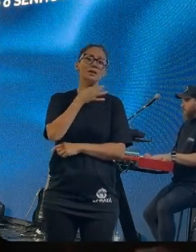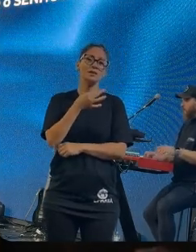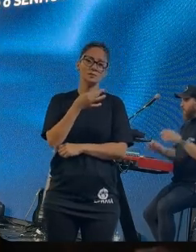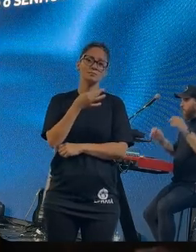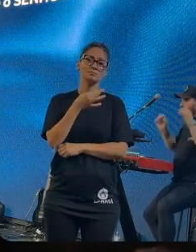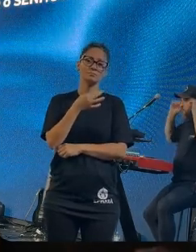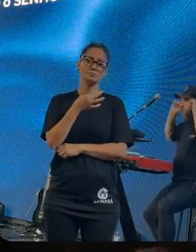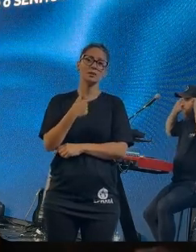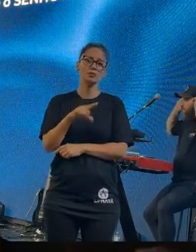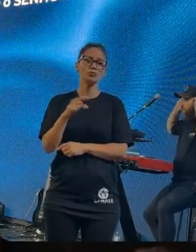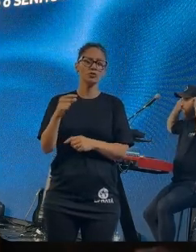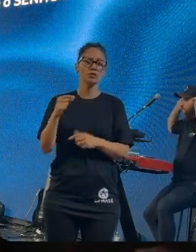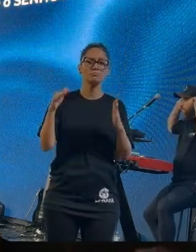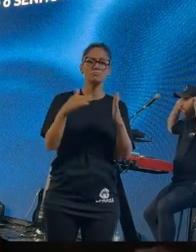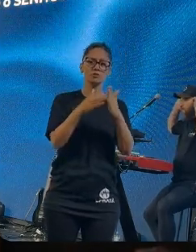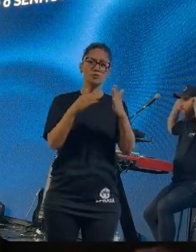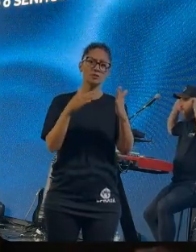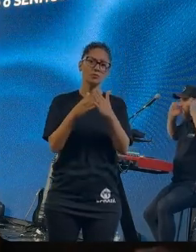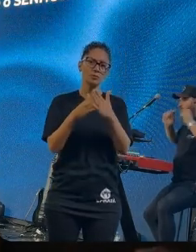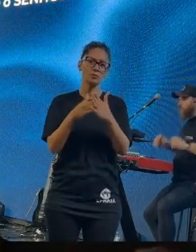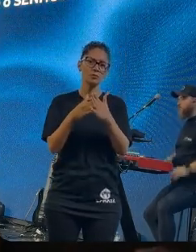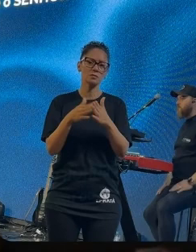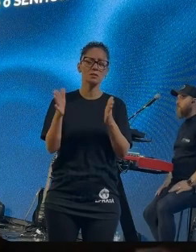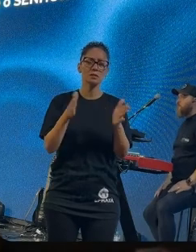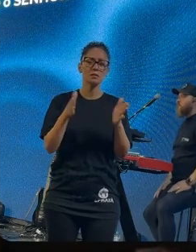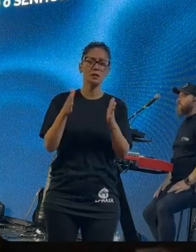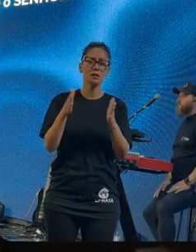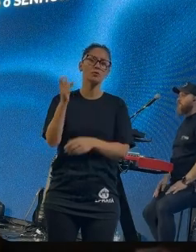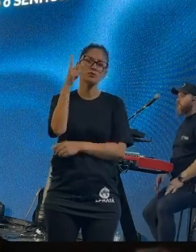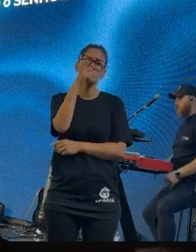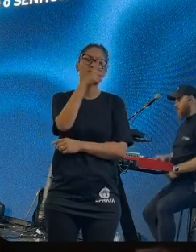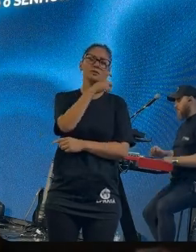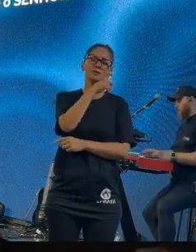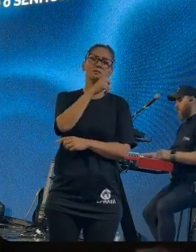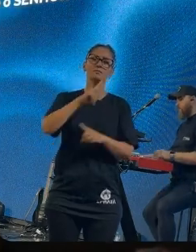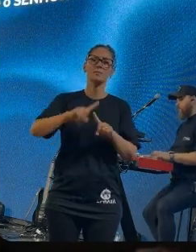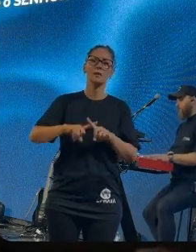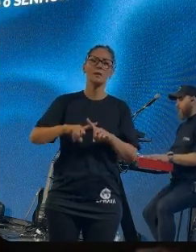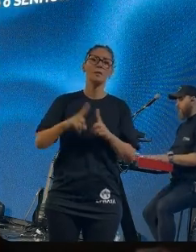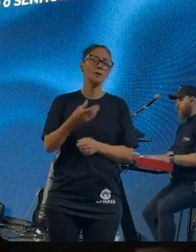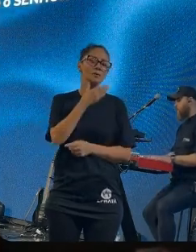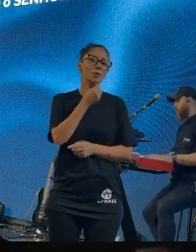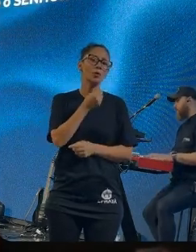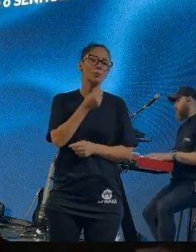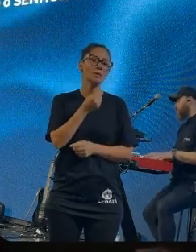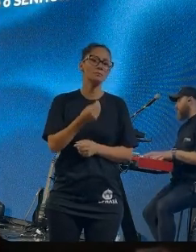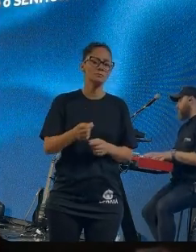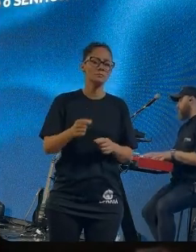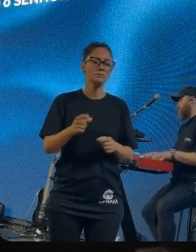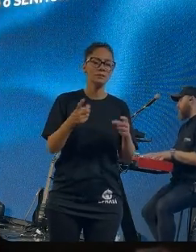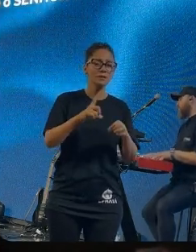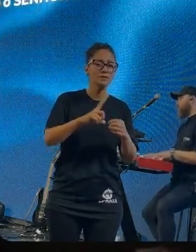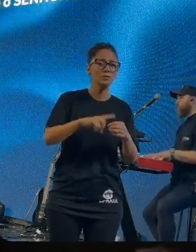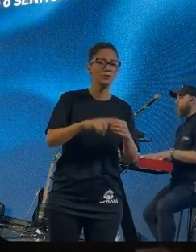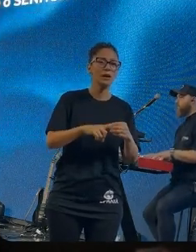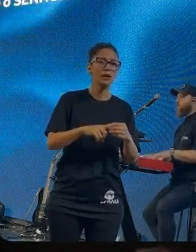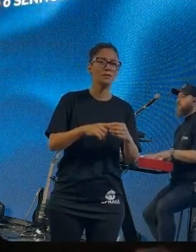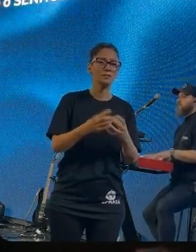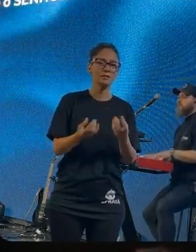haviam inúmeros desafios? Os tempos não eram difíceis? Mas Isaac, nessa terra, nesse lugar, a palavra vai dizer que